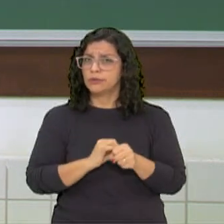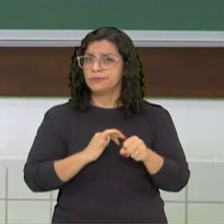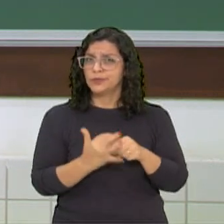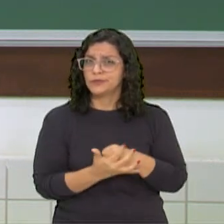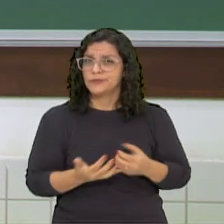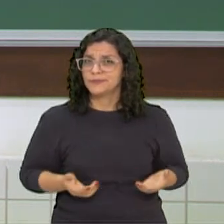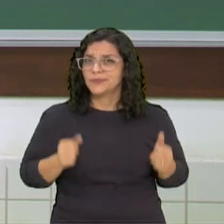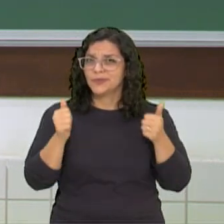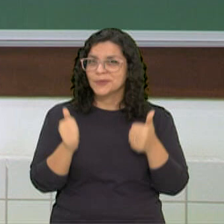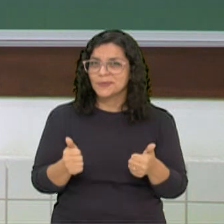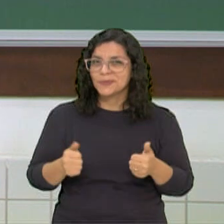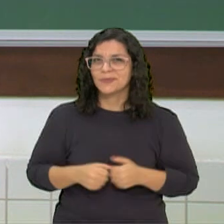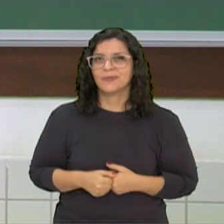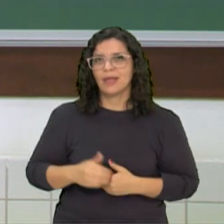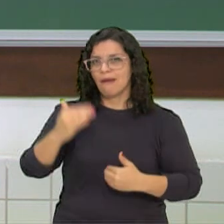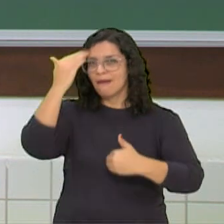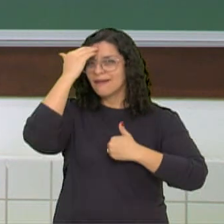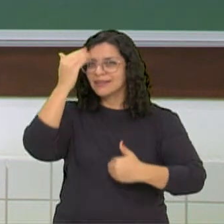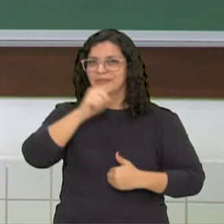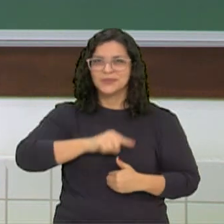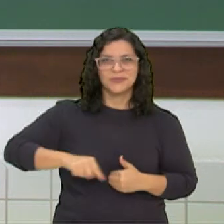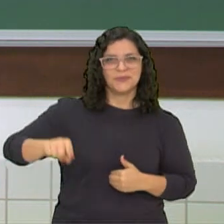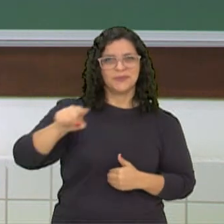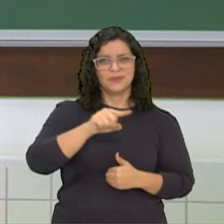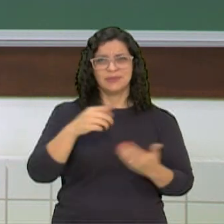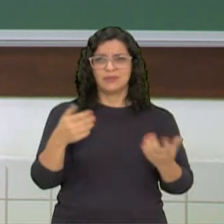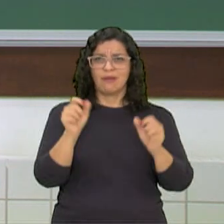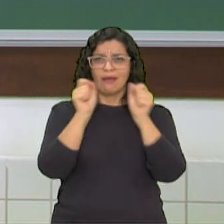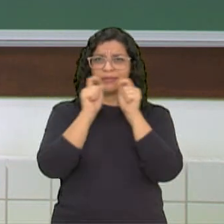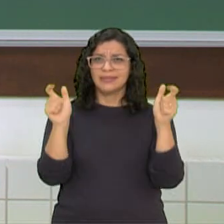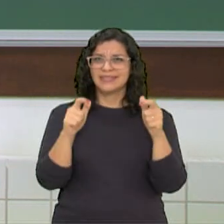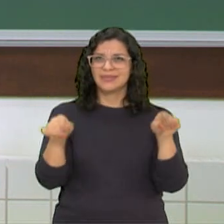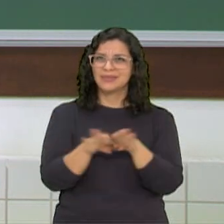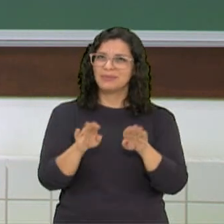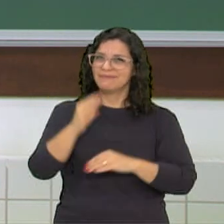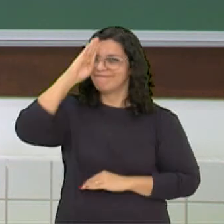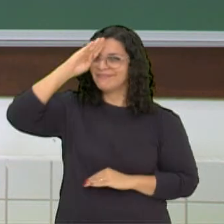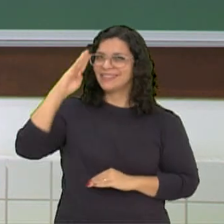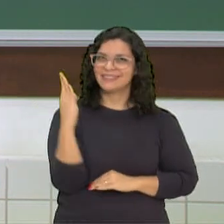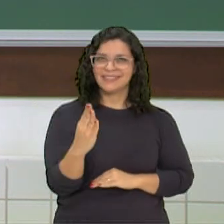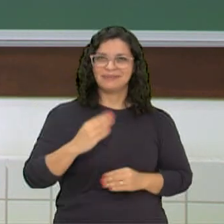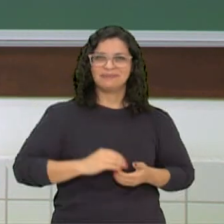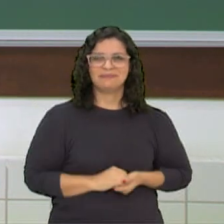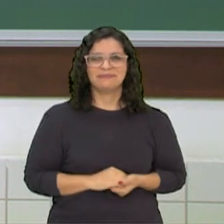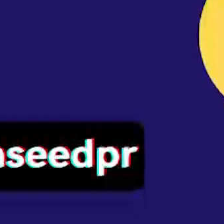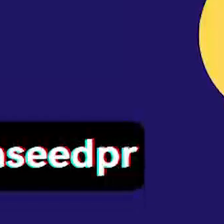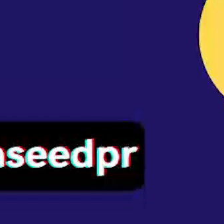pandemia. Tá bom, gente? Agradeço a vocês a atenção e até uma próxima.